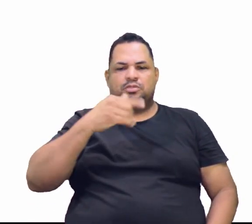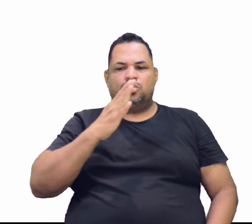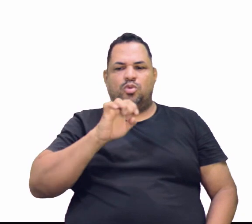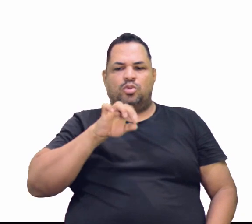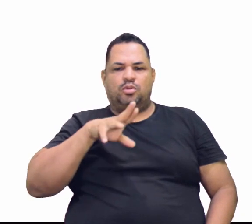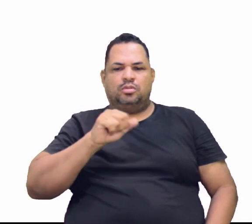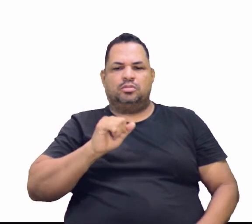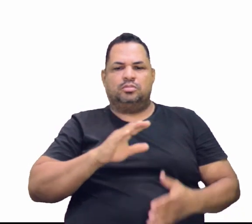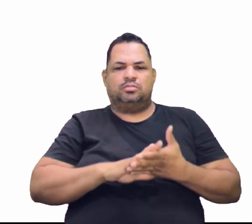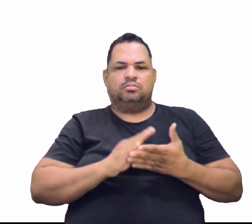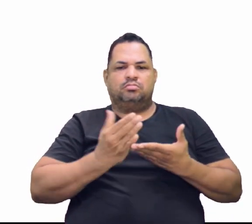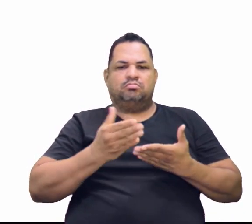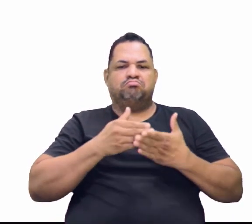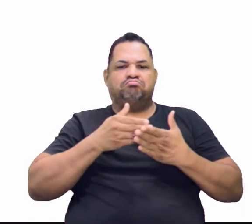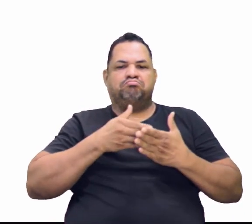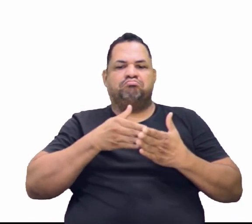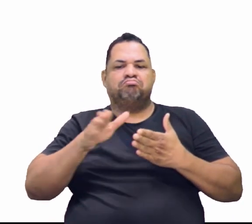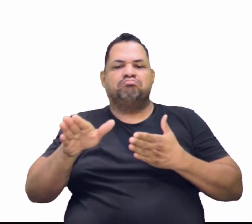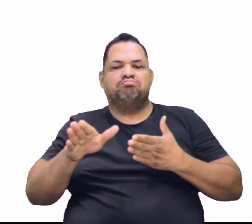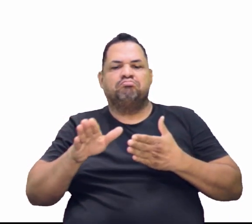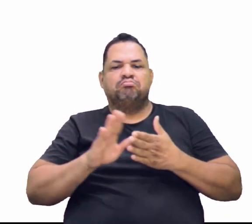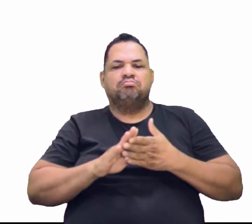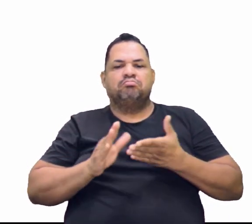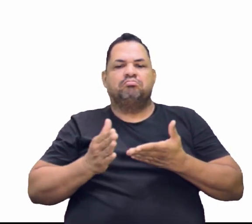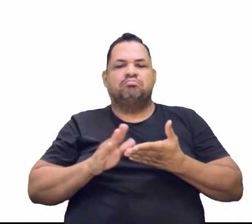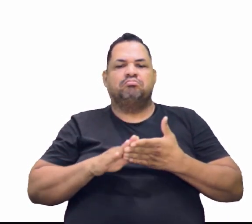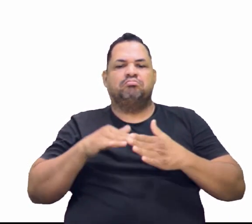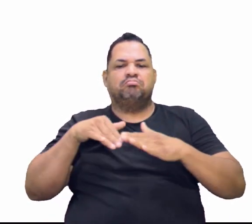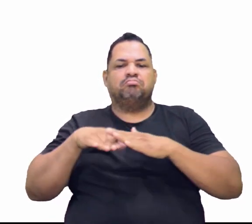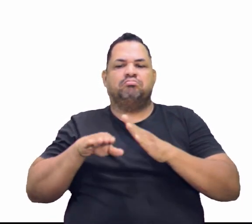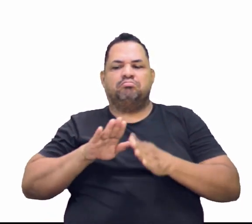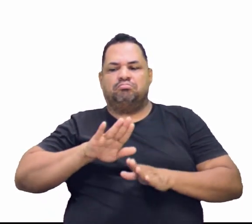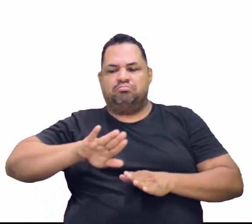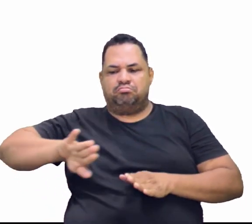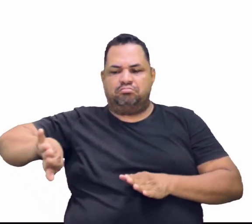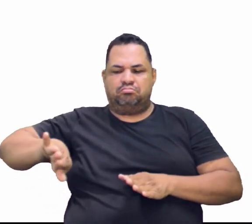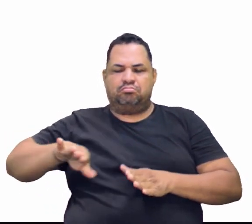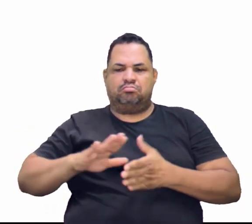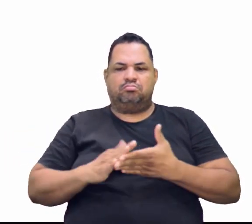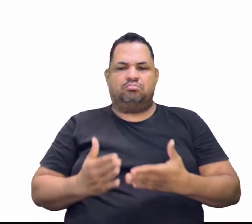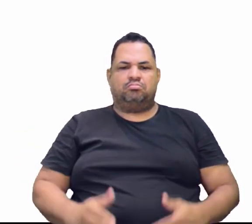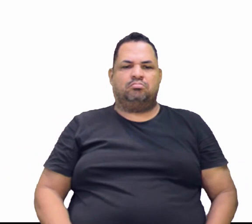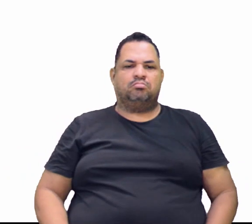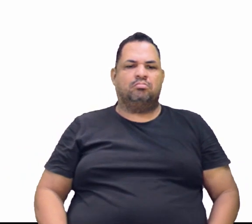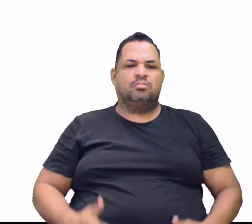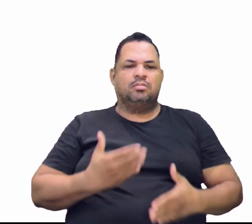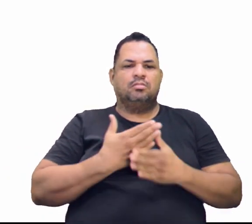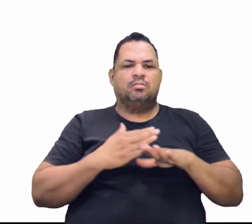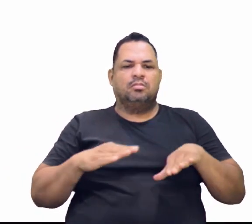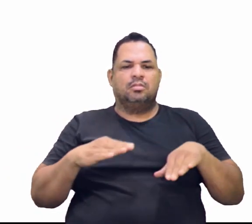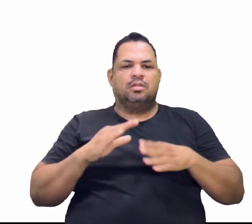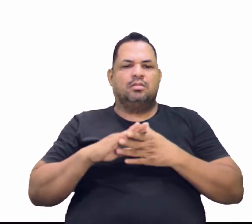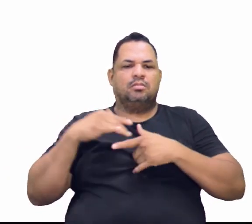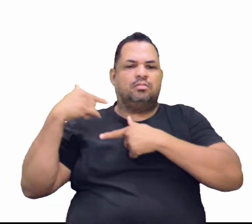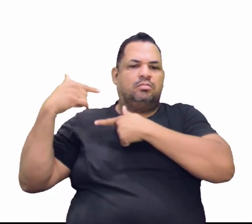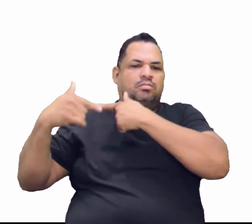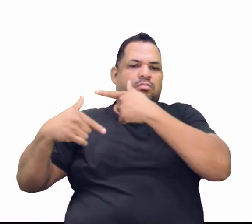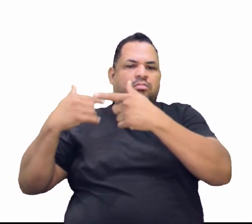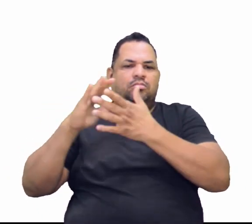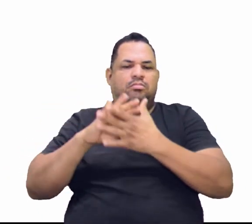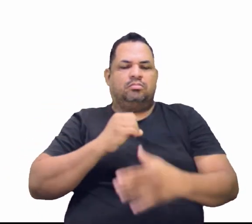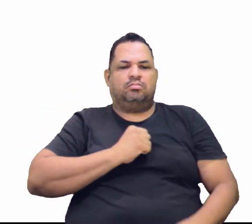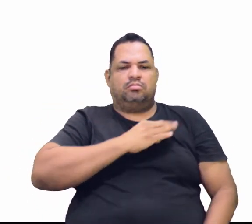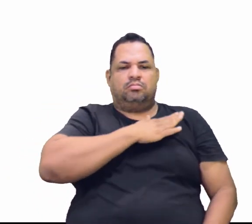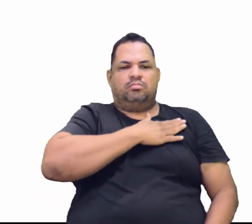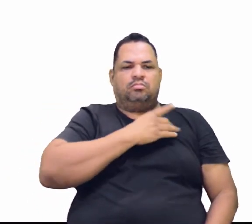coronéis para a reserva. Ali acabava a trajetória militar do Rondon. Rondon ele vai